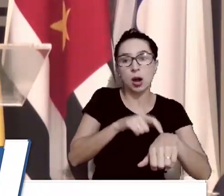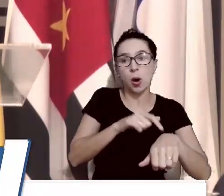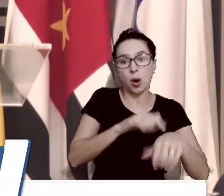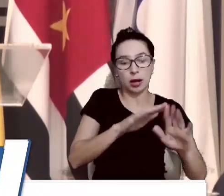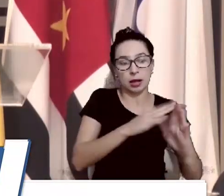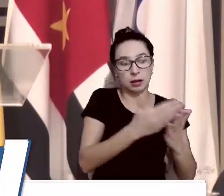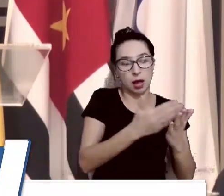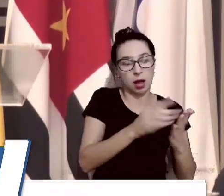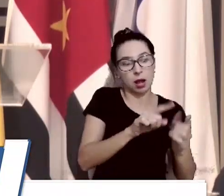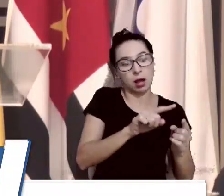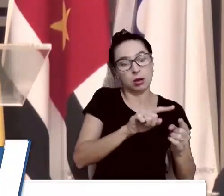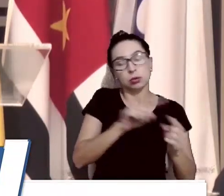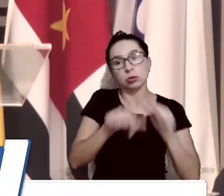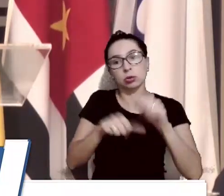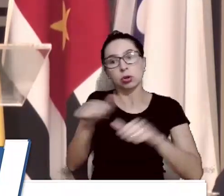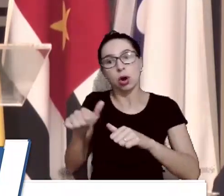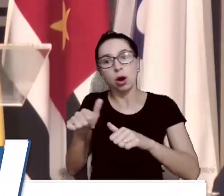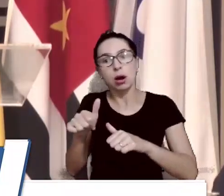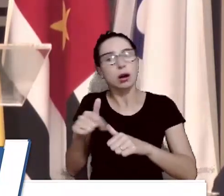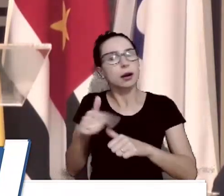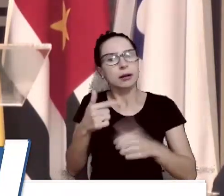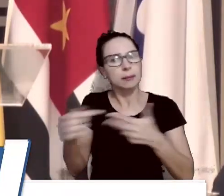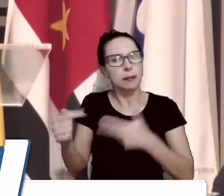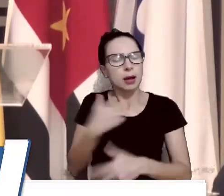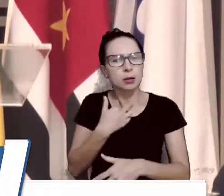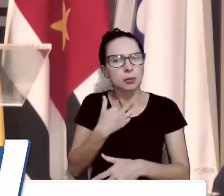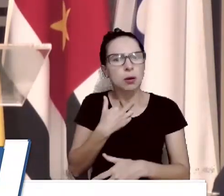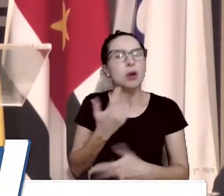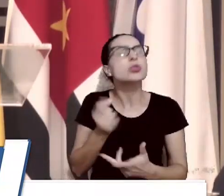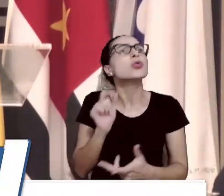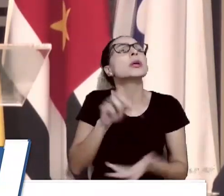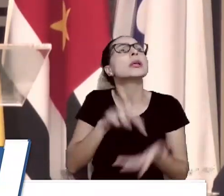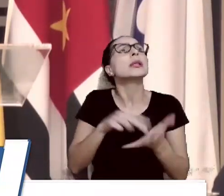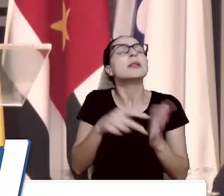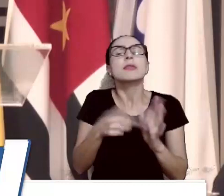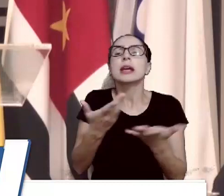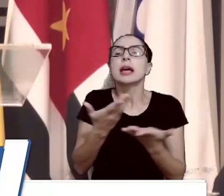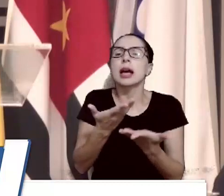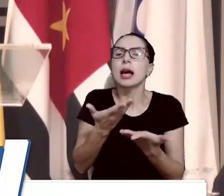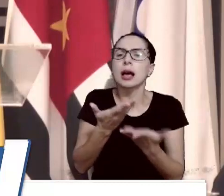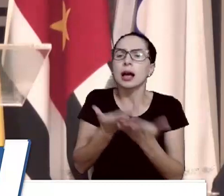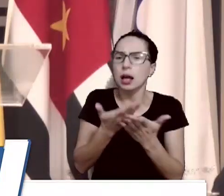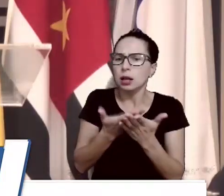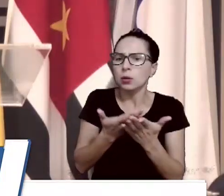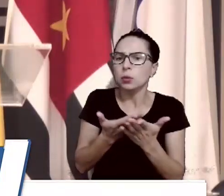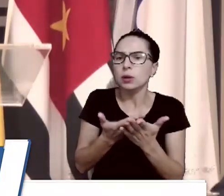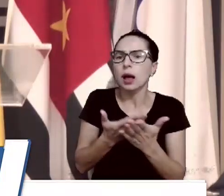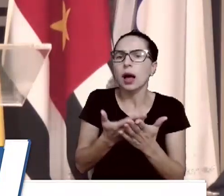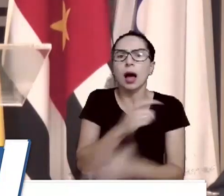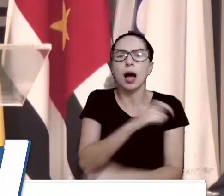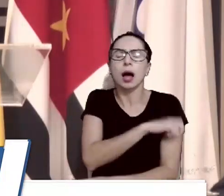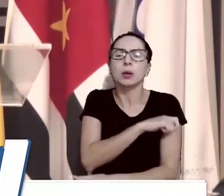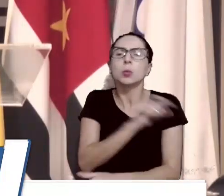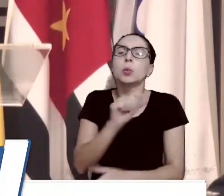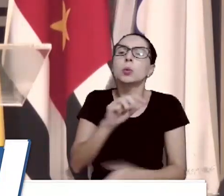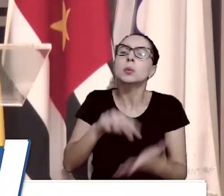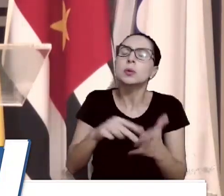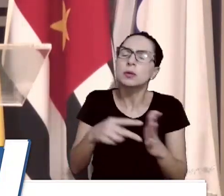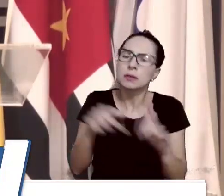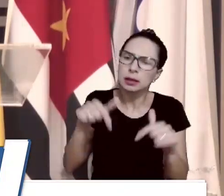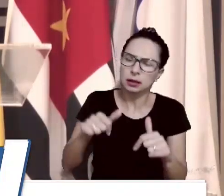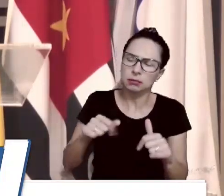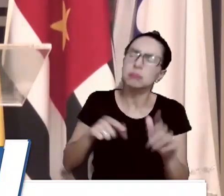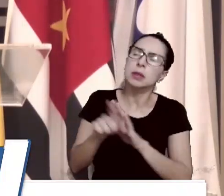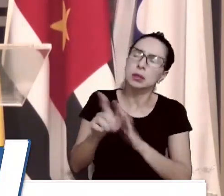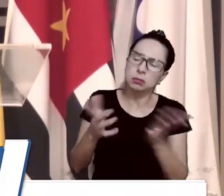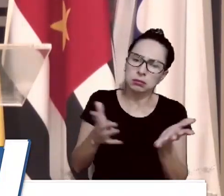o que a gente entende pelo que a gente quer da formação dos estudantes da nossa cidade? Então, é muito necessário a gente se colocar para entender